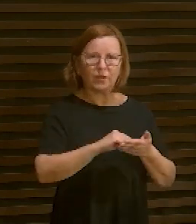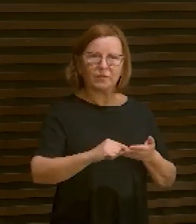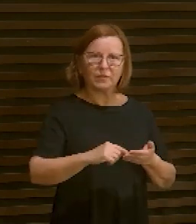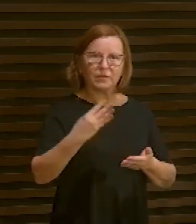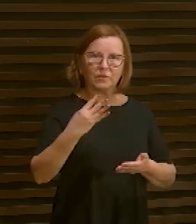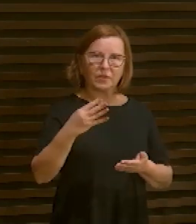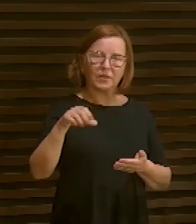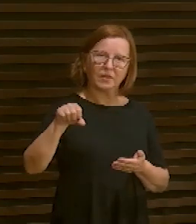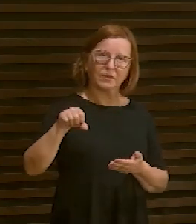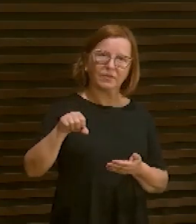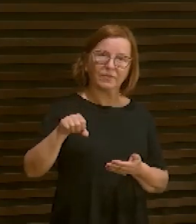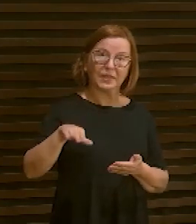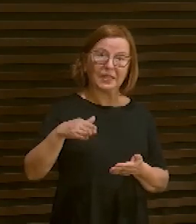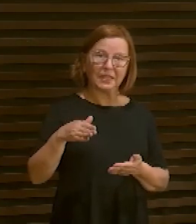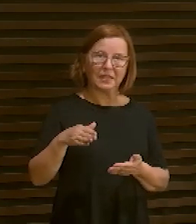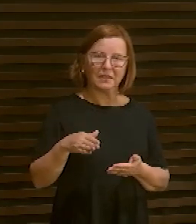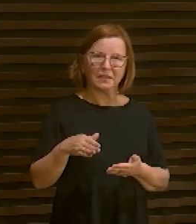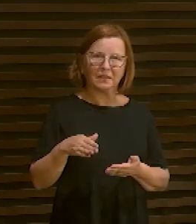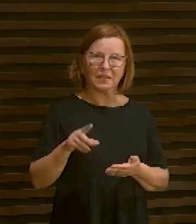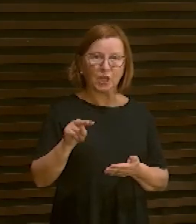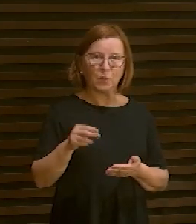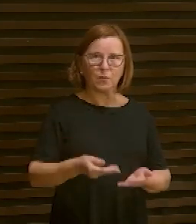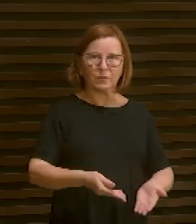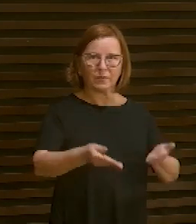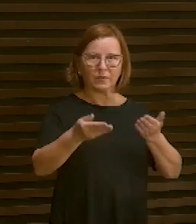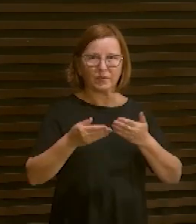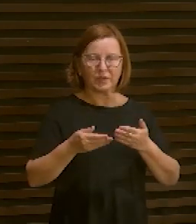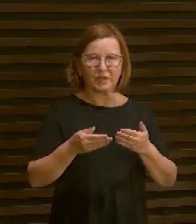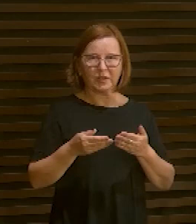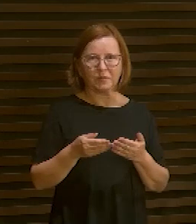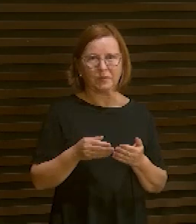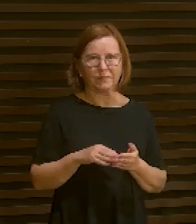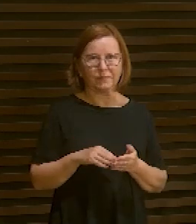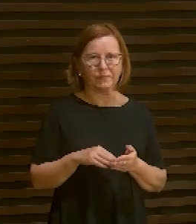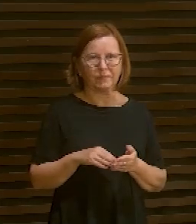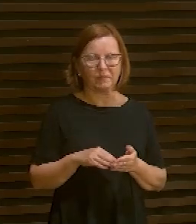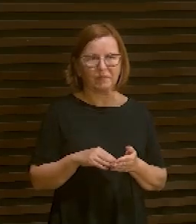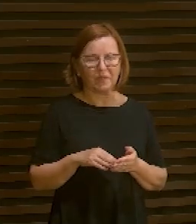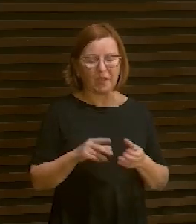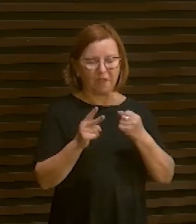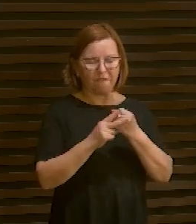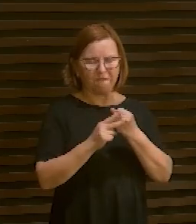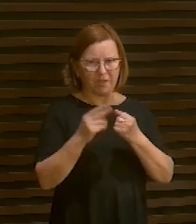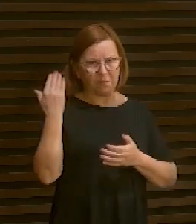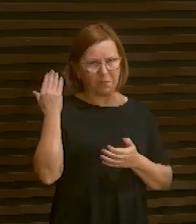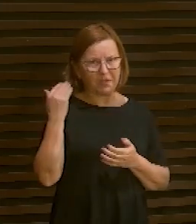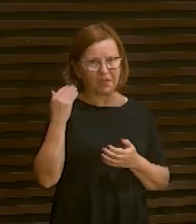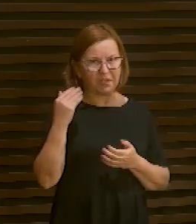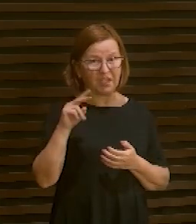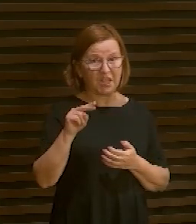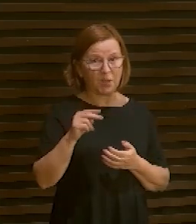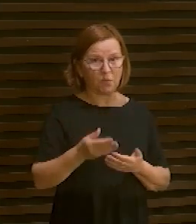que ele disse, e assim como o trouxemos. Parece que esse verbo está no passado, não é? Assim